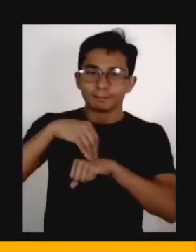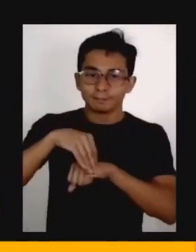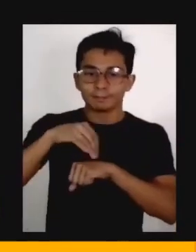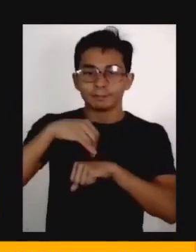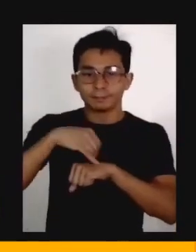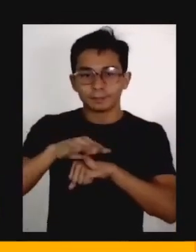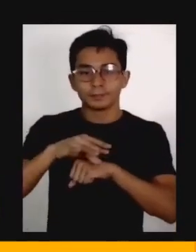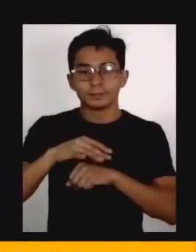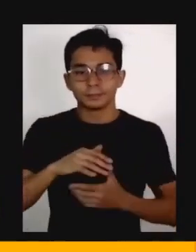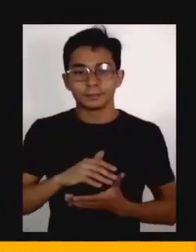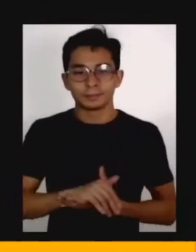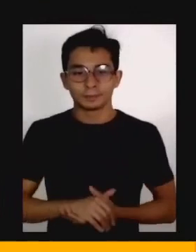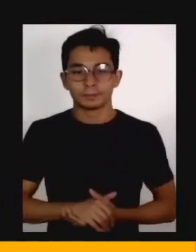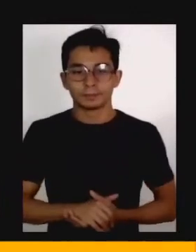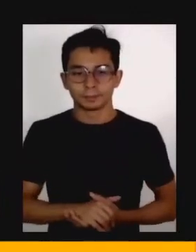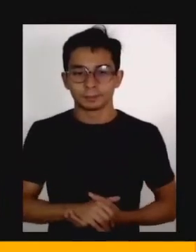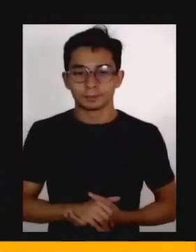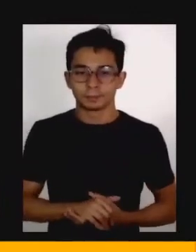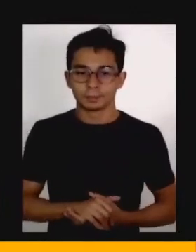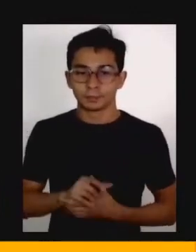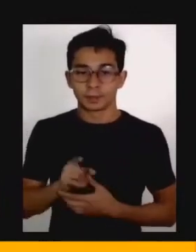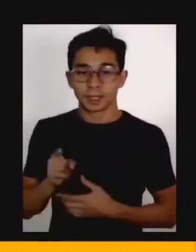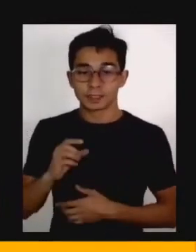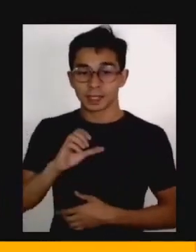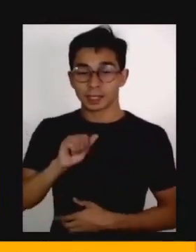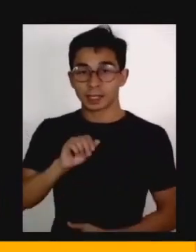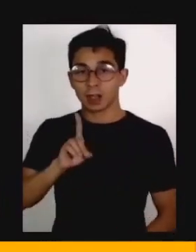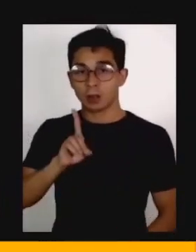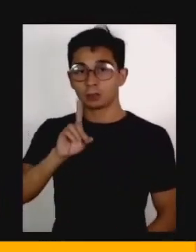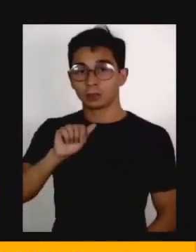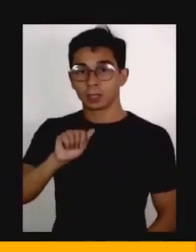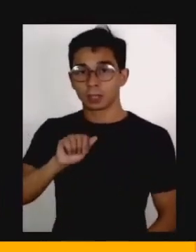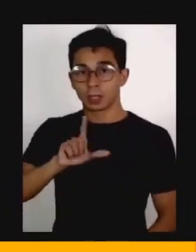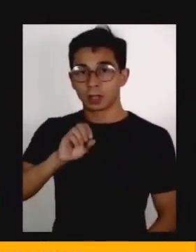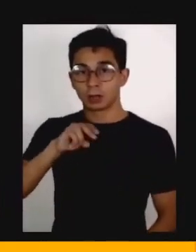vai ficar no período onde o cliente vai poder fazer a sua decisão